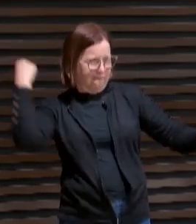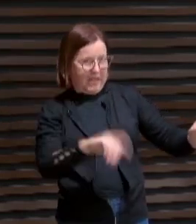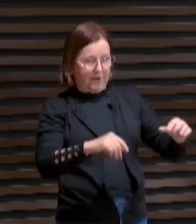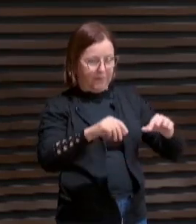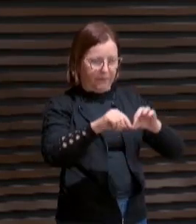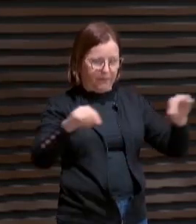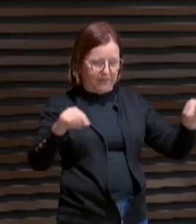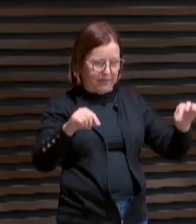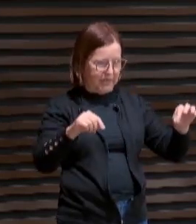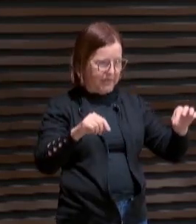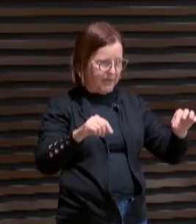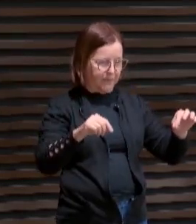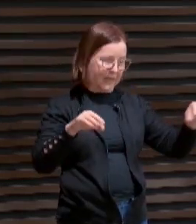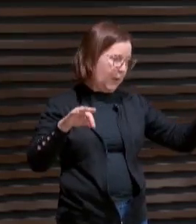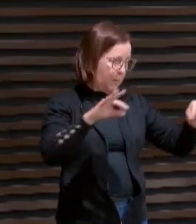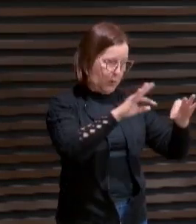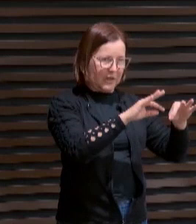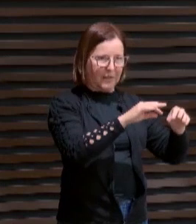tinha osso ou ferro.